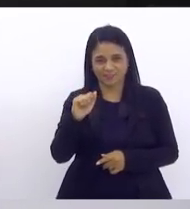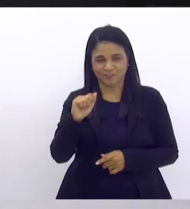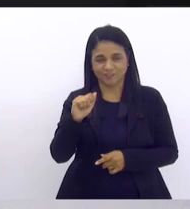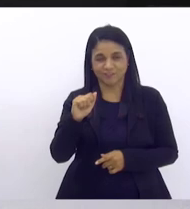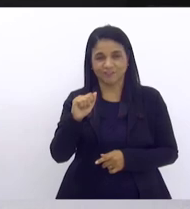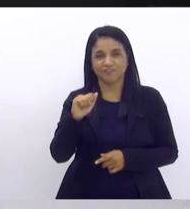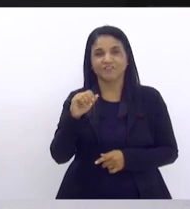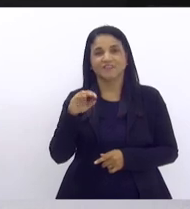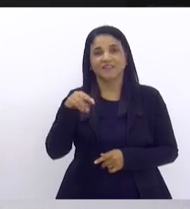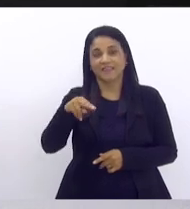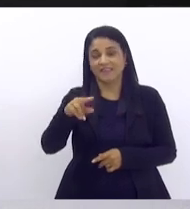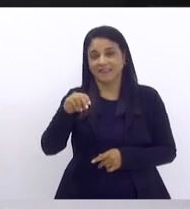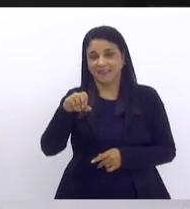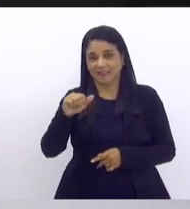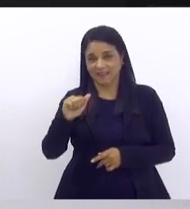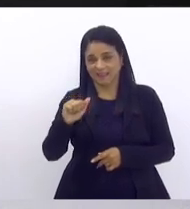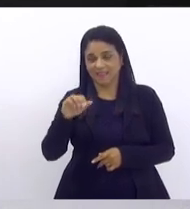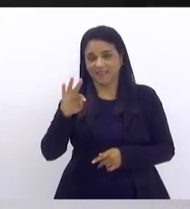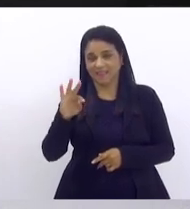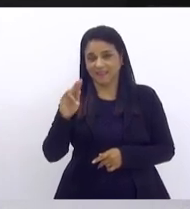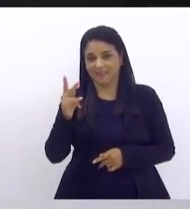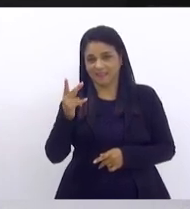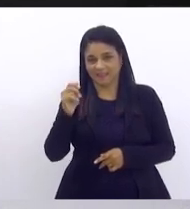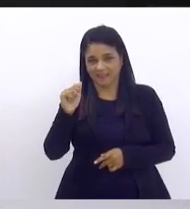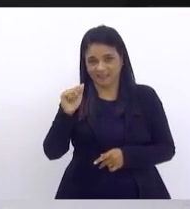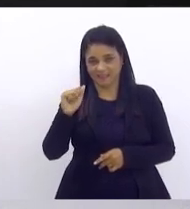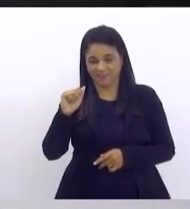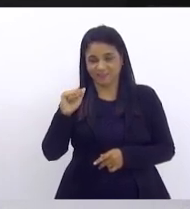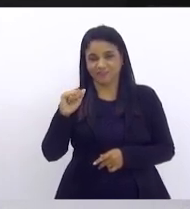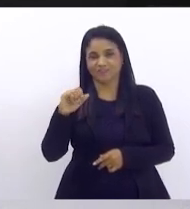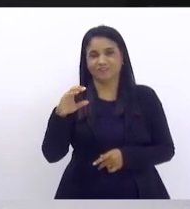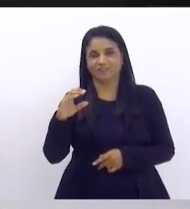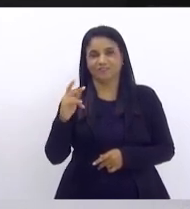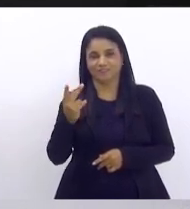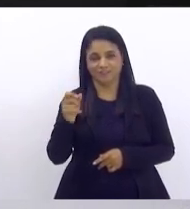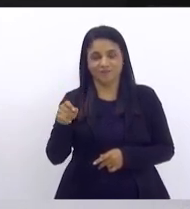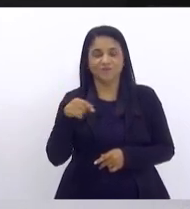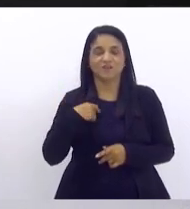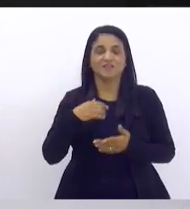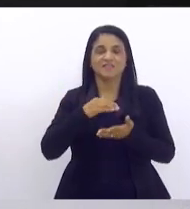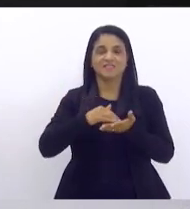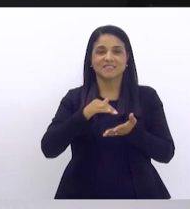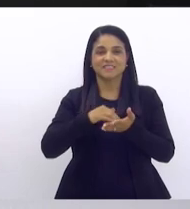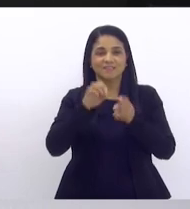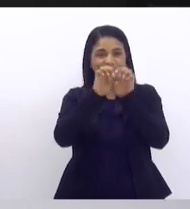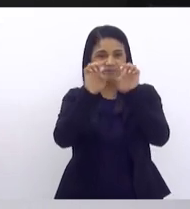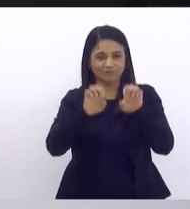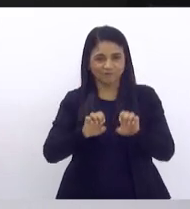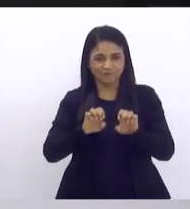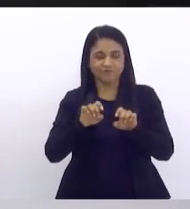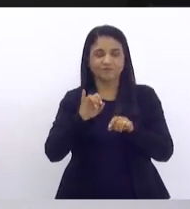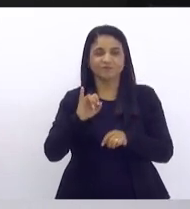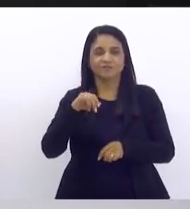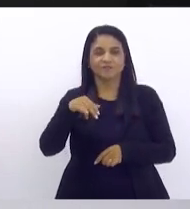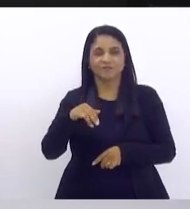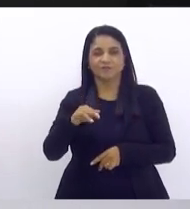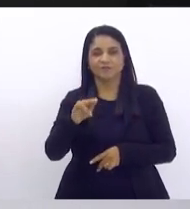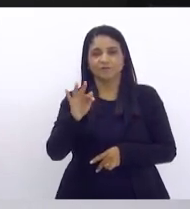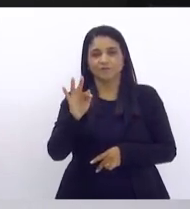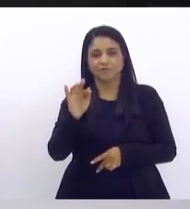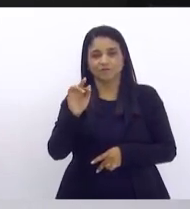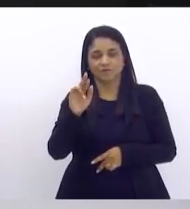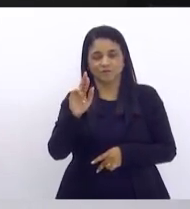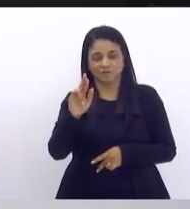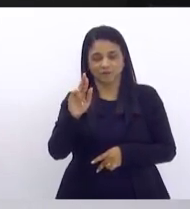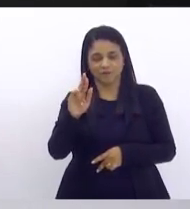pai, literalmente, que é o Uruan, nosso secretário de infraestrutura, cidades que não pôde vir, está viajando, mas